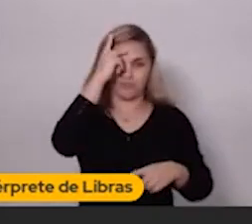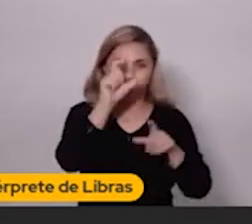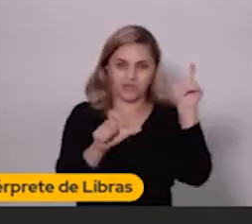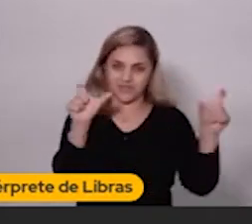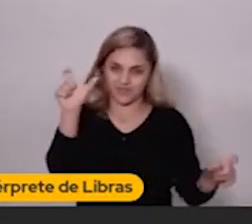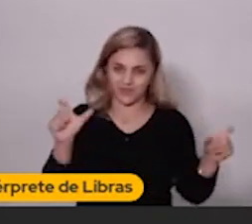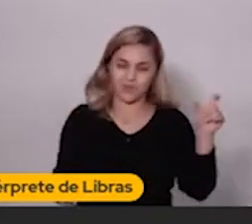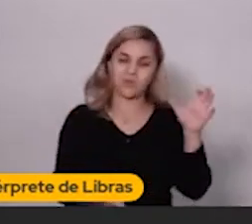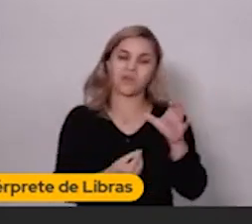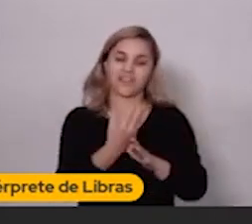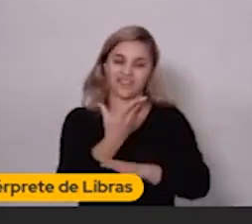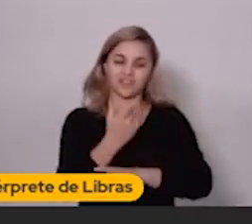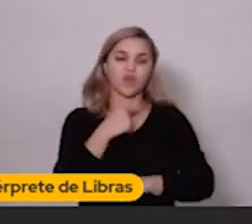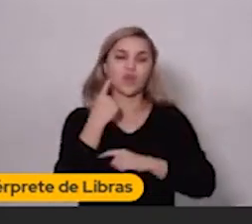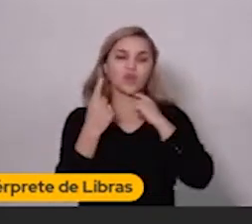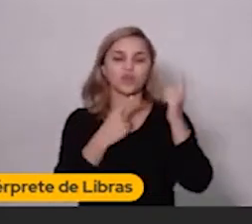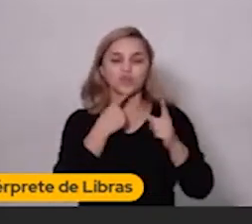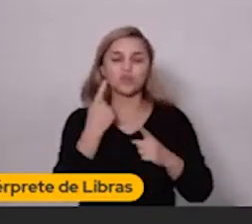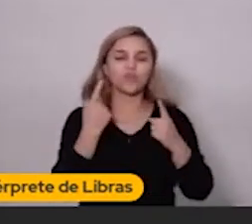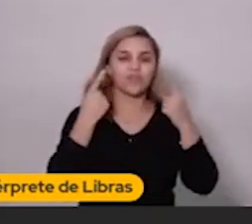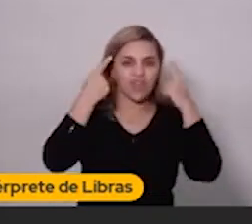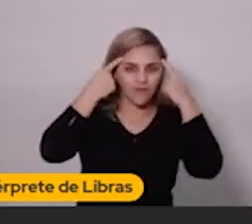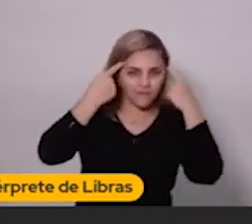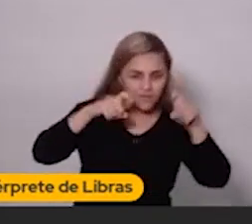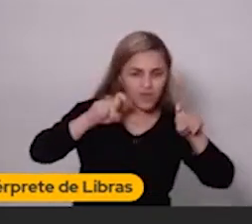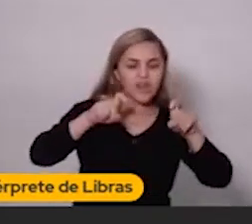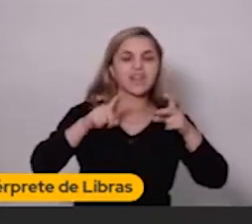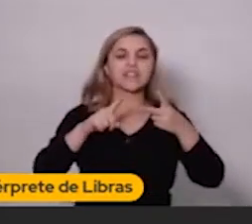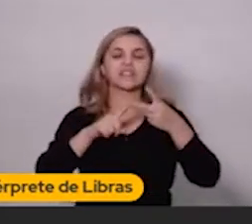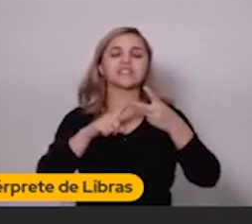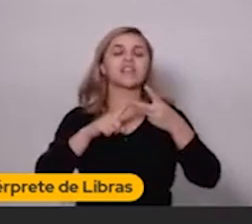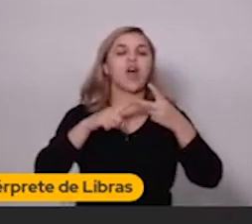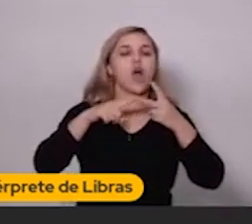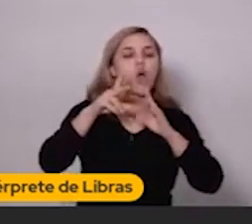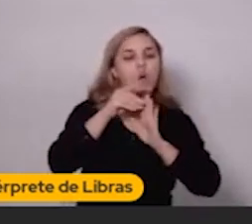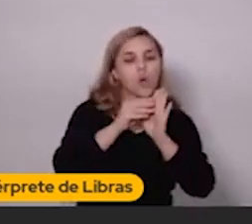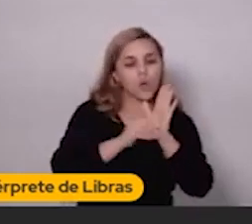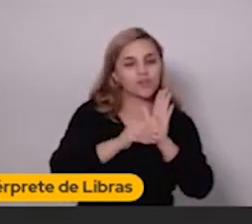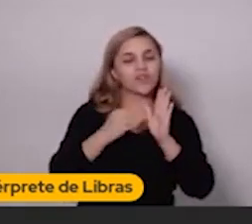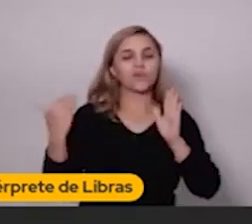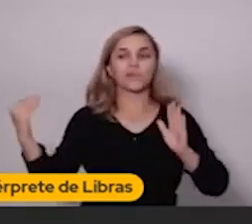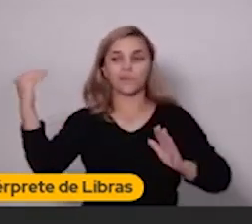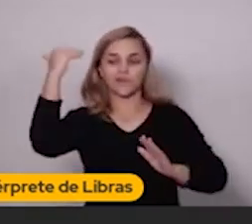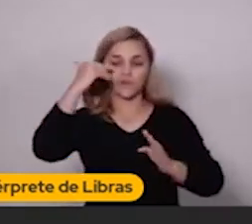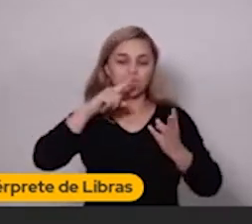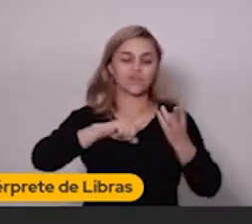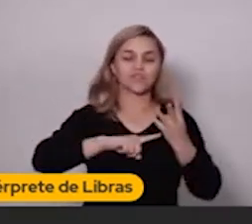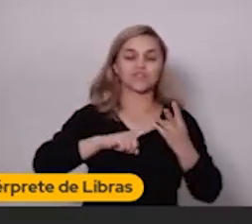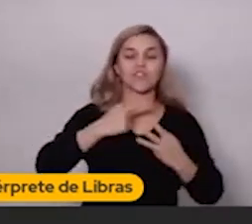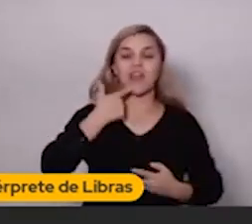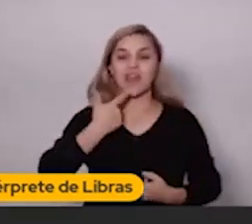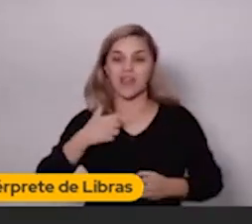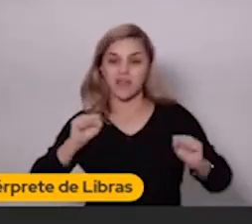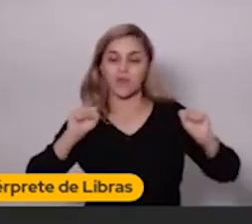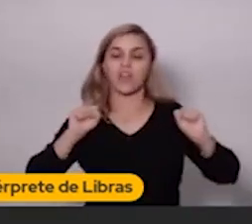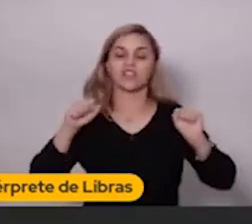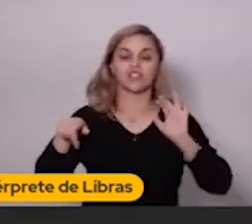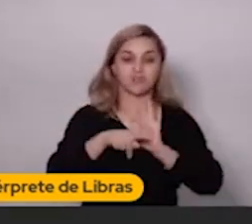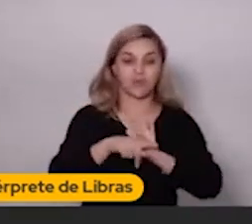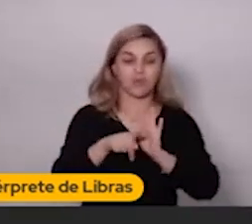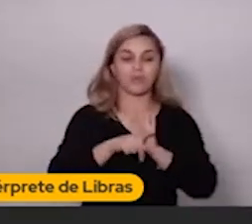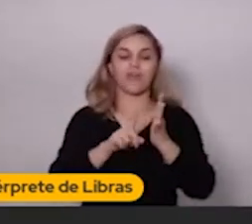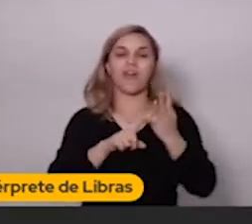dúvidas. Então, é violência, conteúdo adulto, linguagem própria, assuntos polêmicos e eventos delicados e